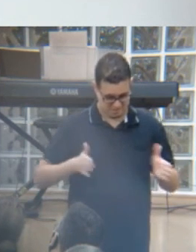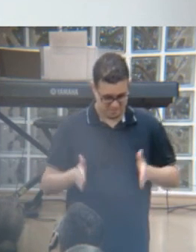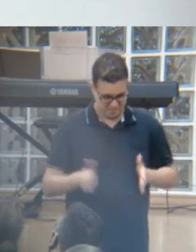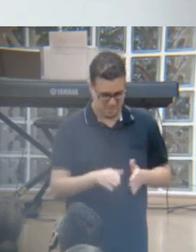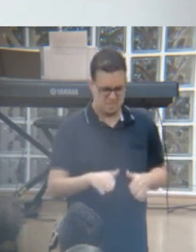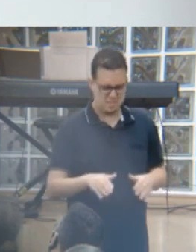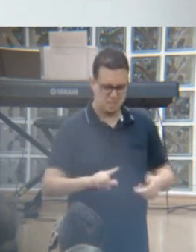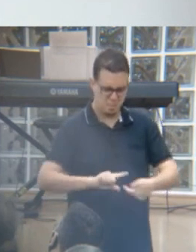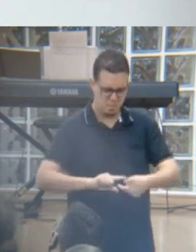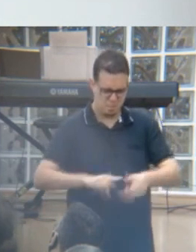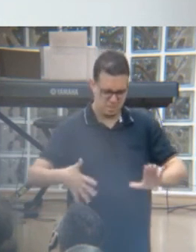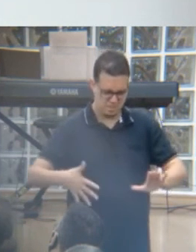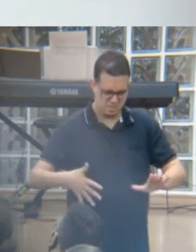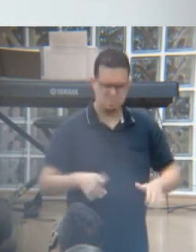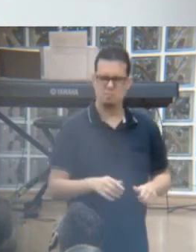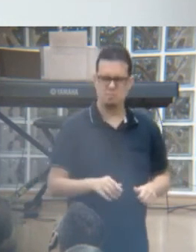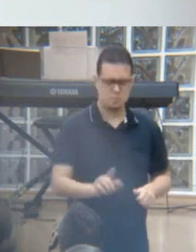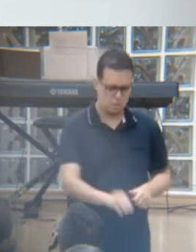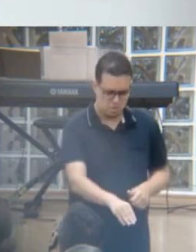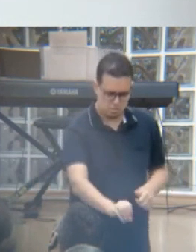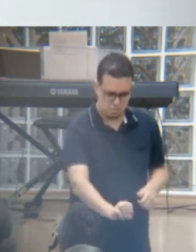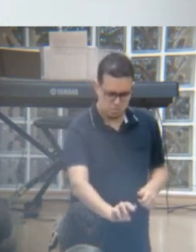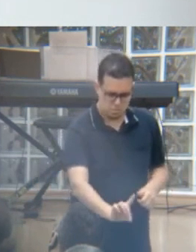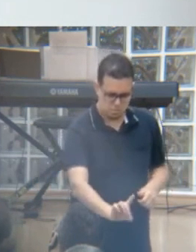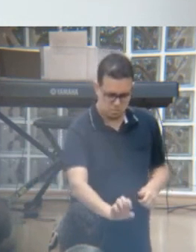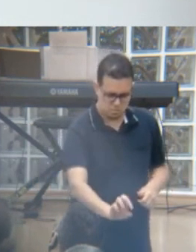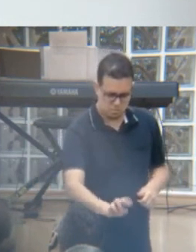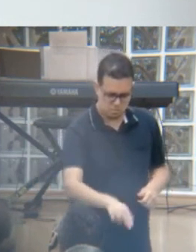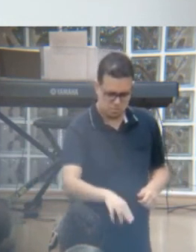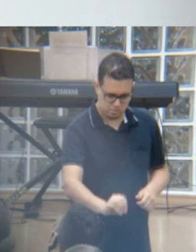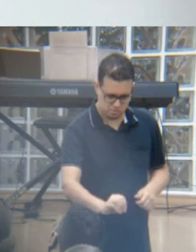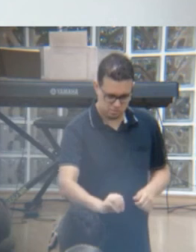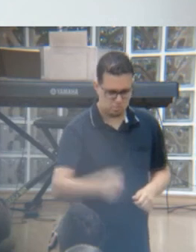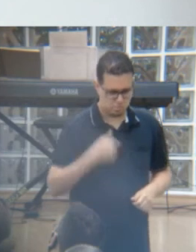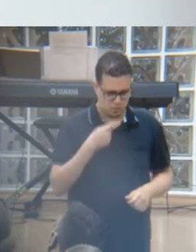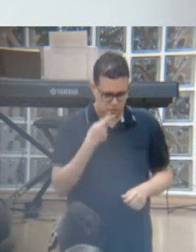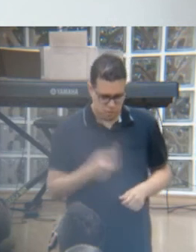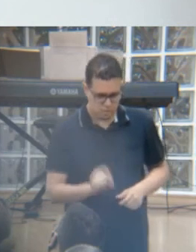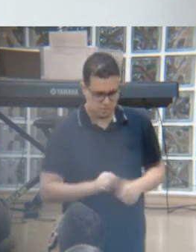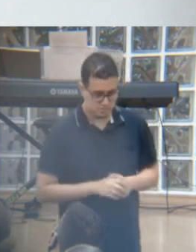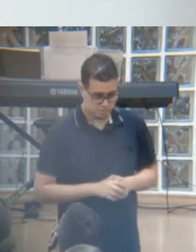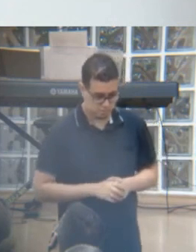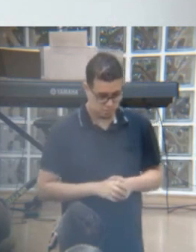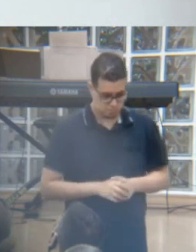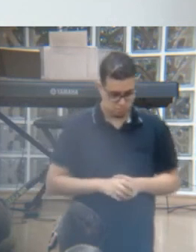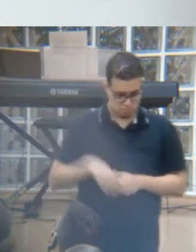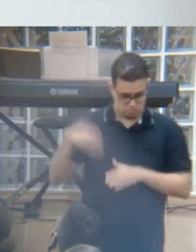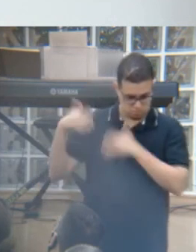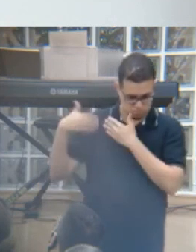tempos. Querem dizer que não há verdades absolutas. Até uma interpretação de um